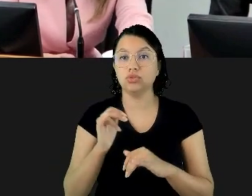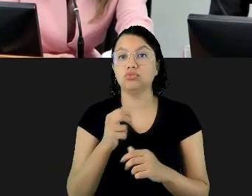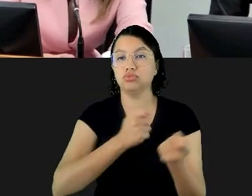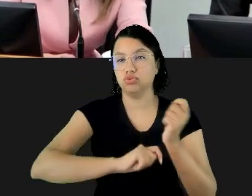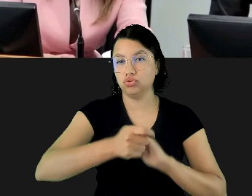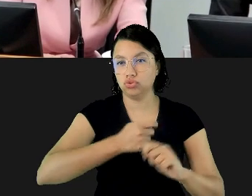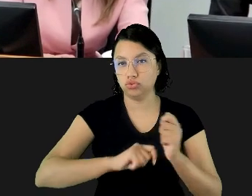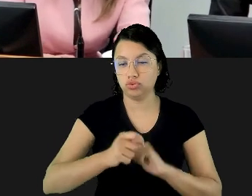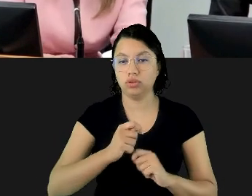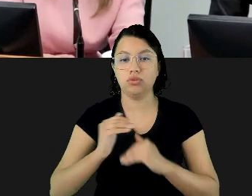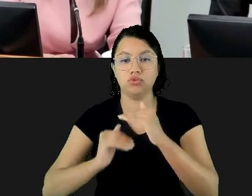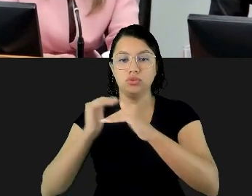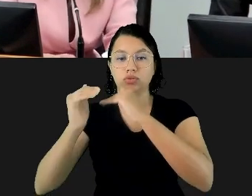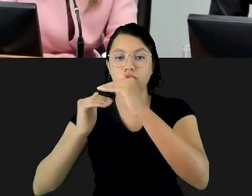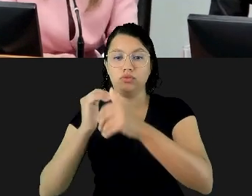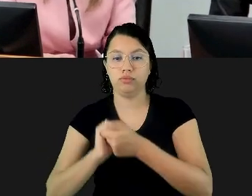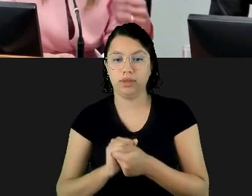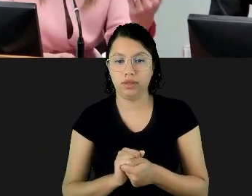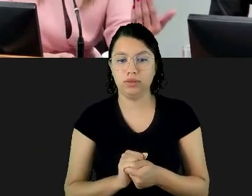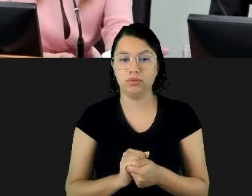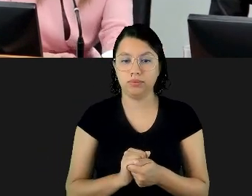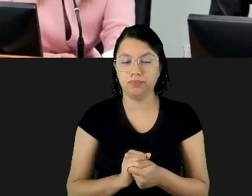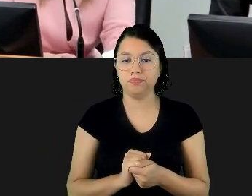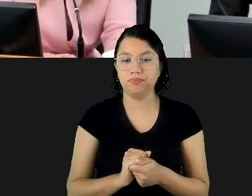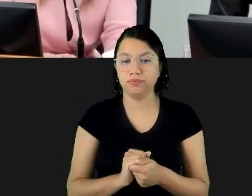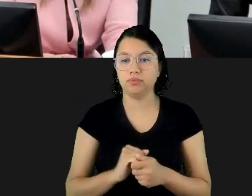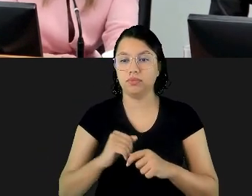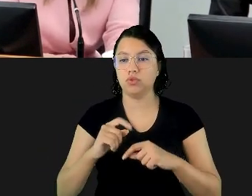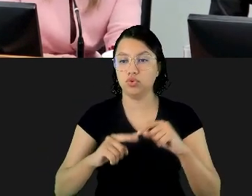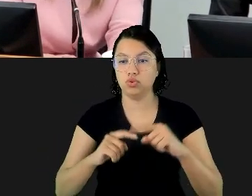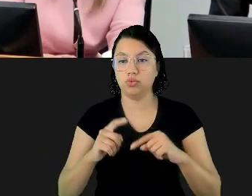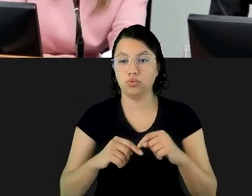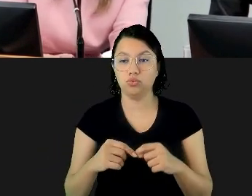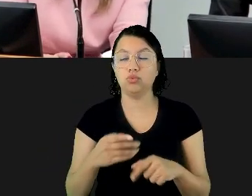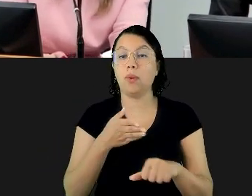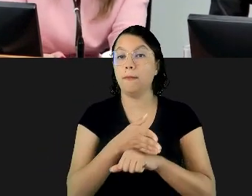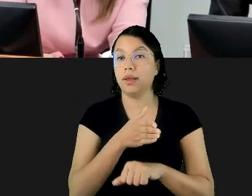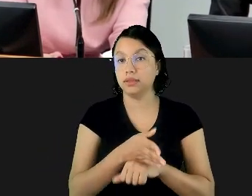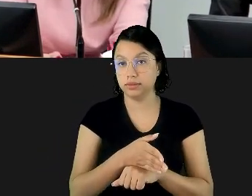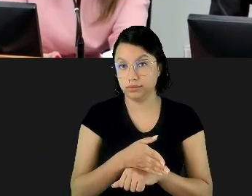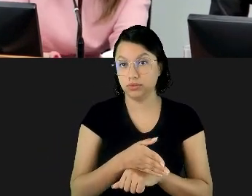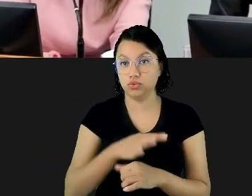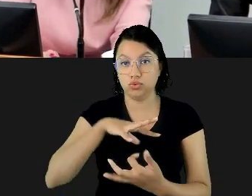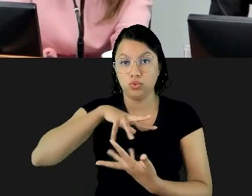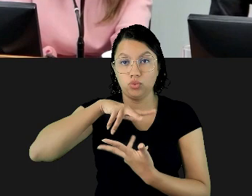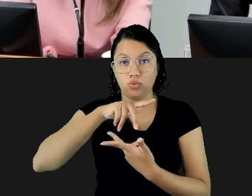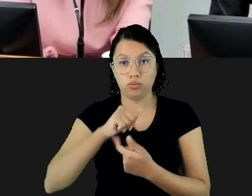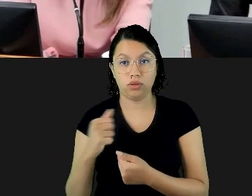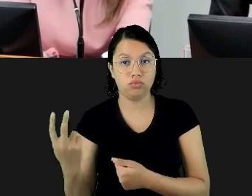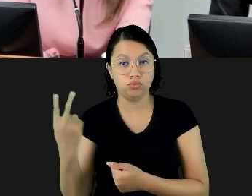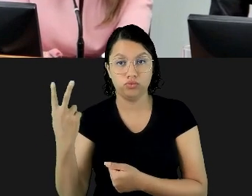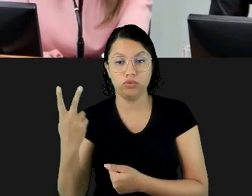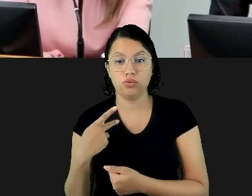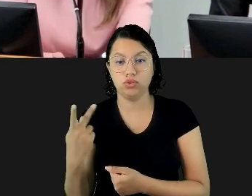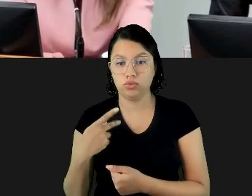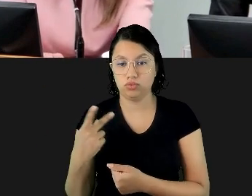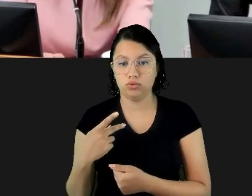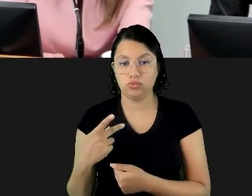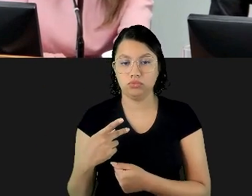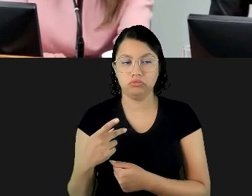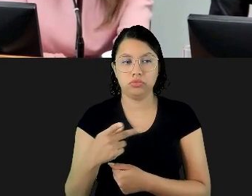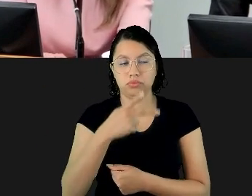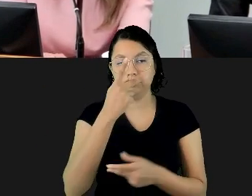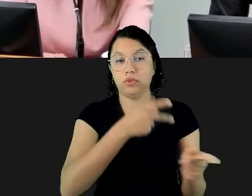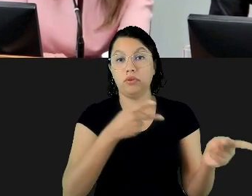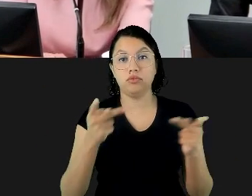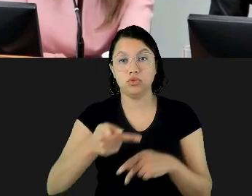cadeias produtivas regionais, também a participação em cadeias globais de valor e o nosso turismo tão importante nessa